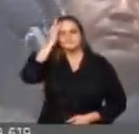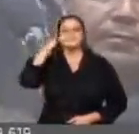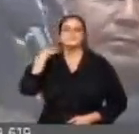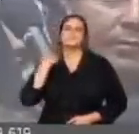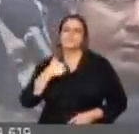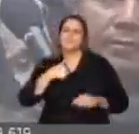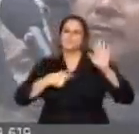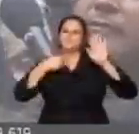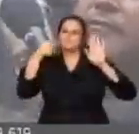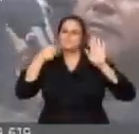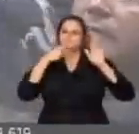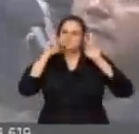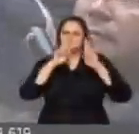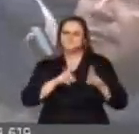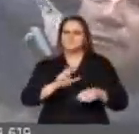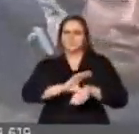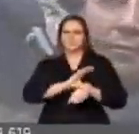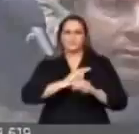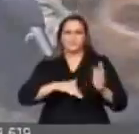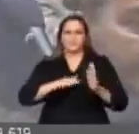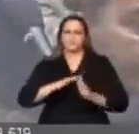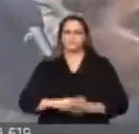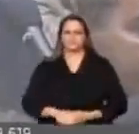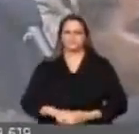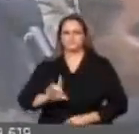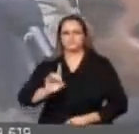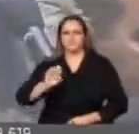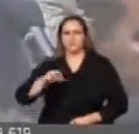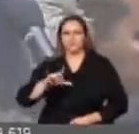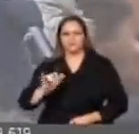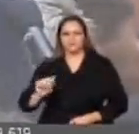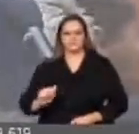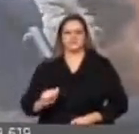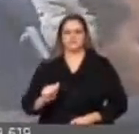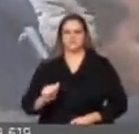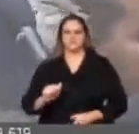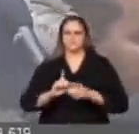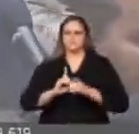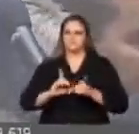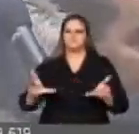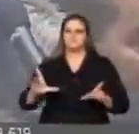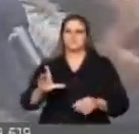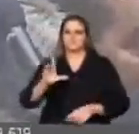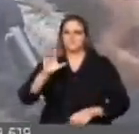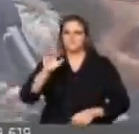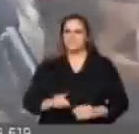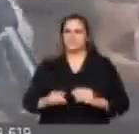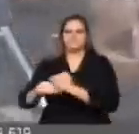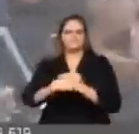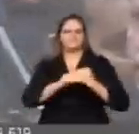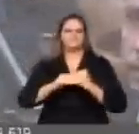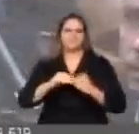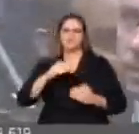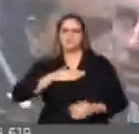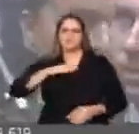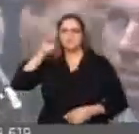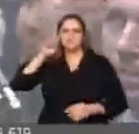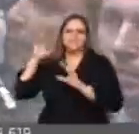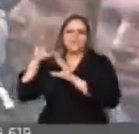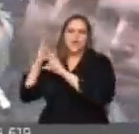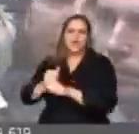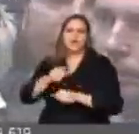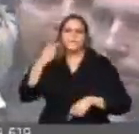cumprir, pela democracia, pelo Estado de Direito, e pela minha história